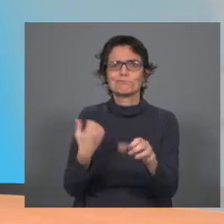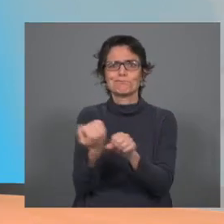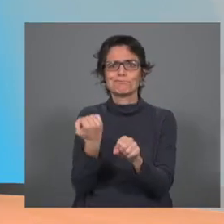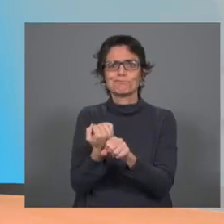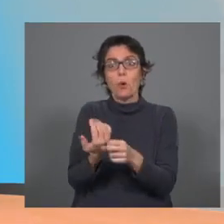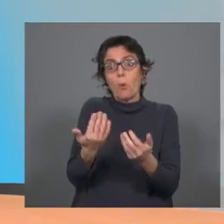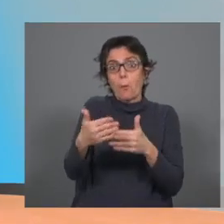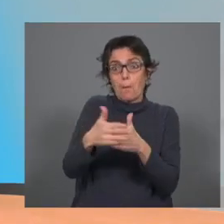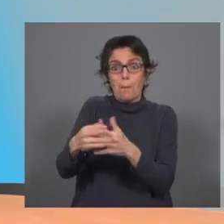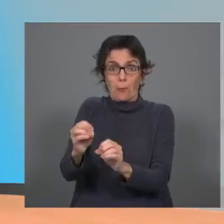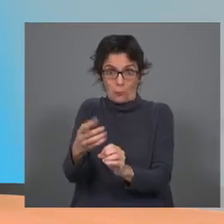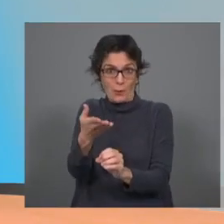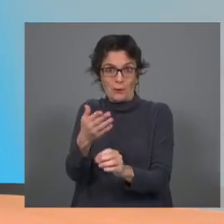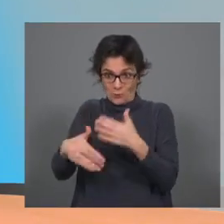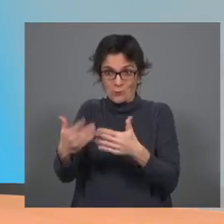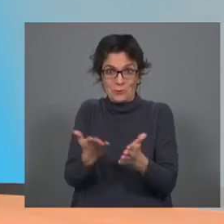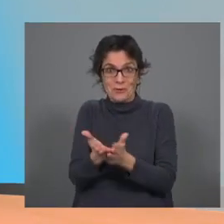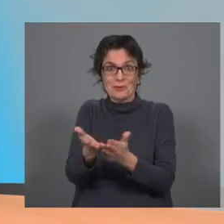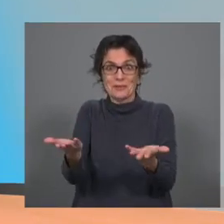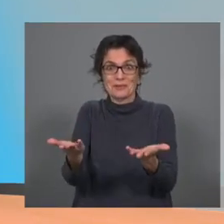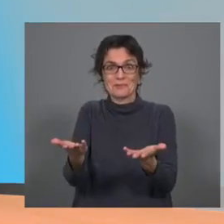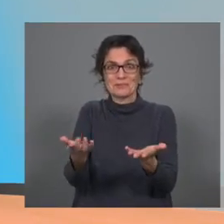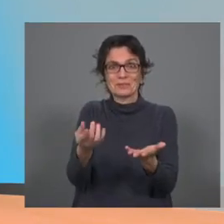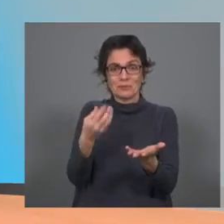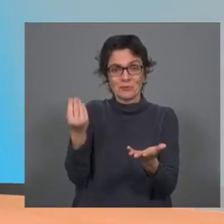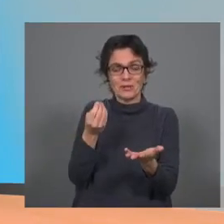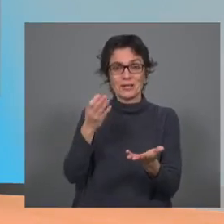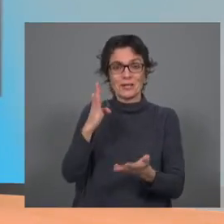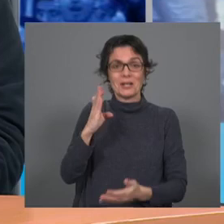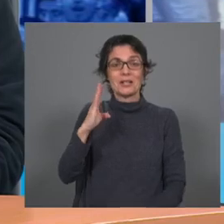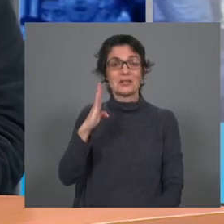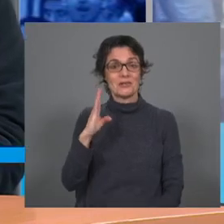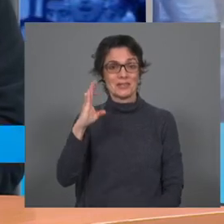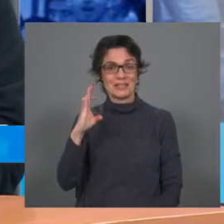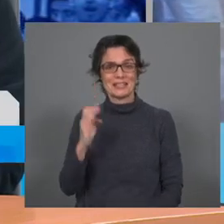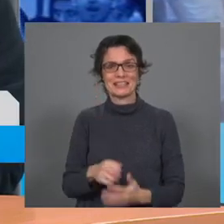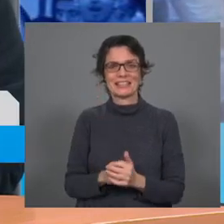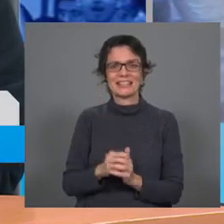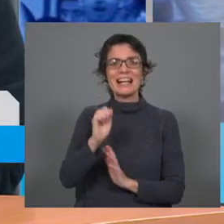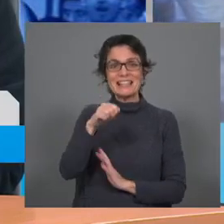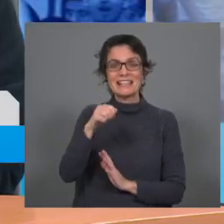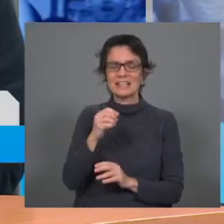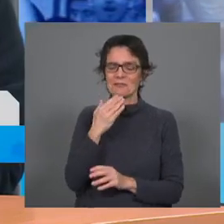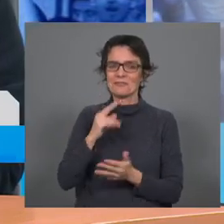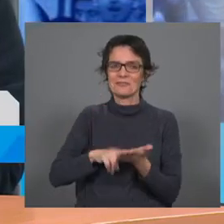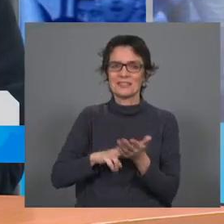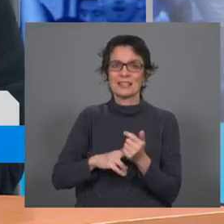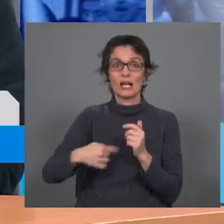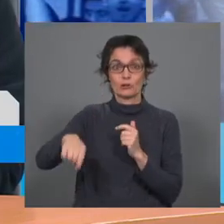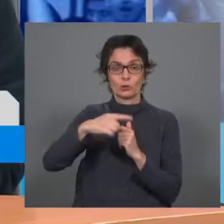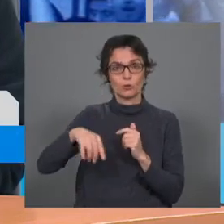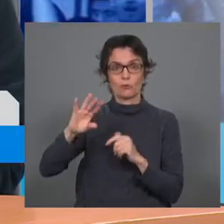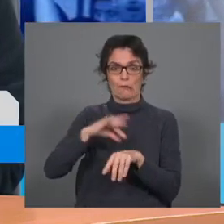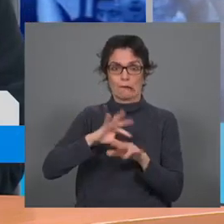o dinamismo vivido pelos membros da Juventude Hospitaleira. Sim, é verdade. Nós, desde que a pandemia